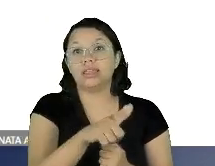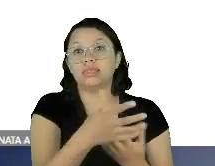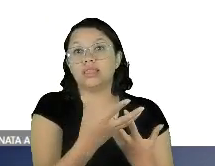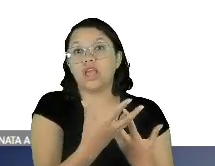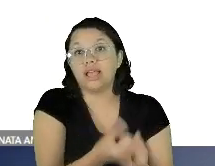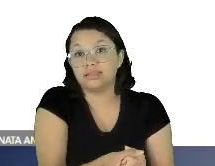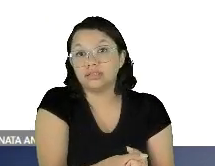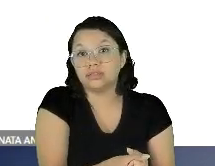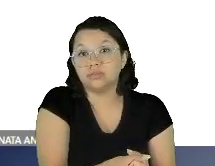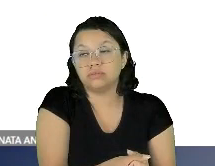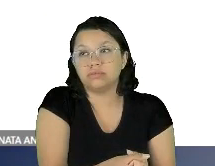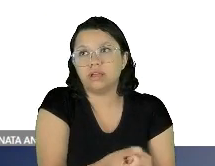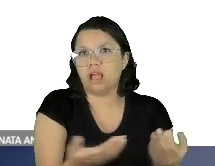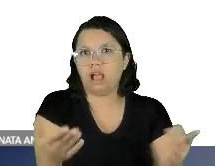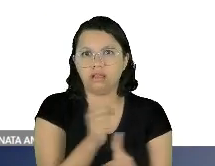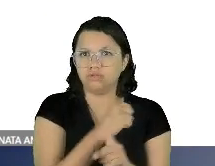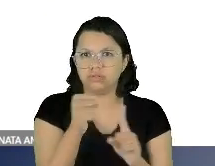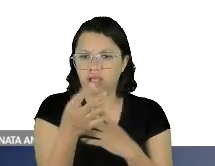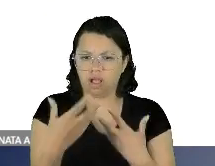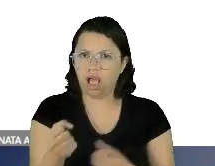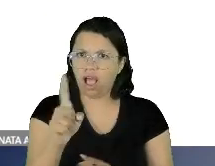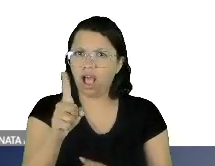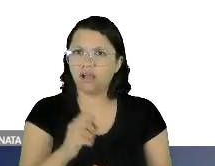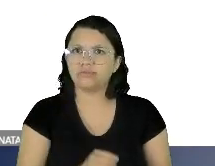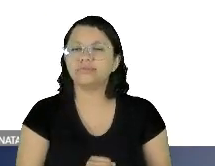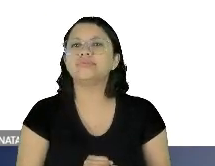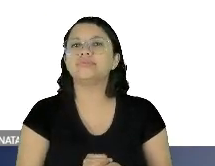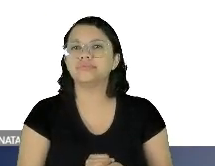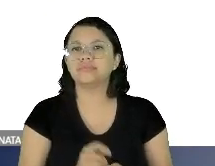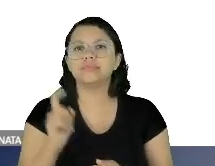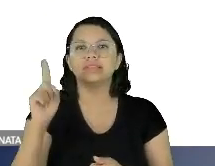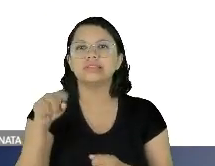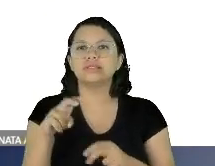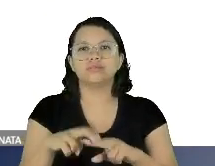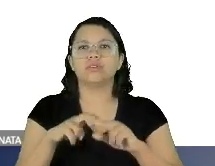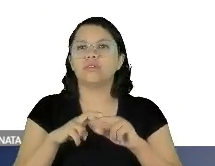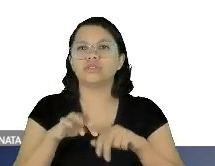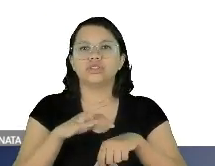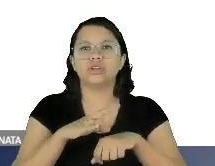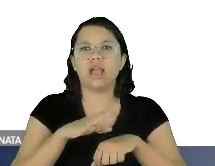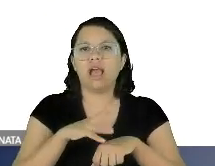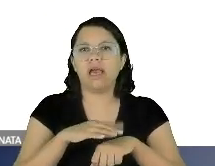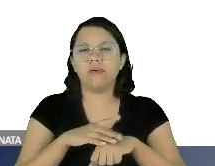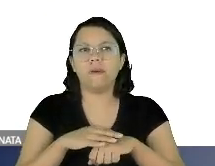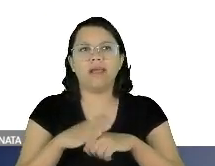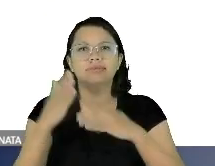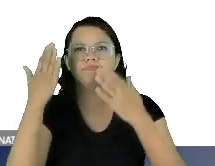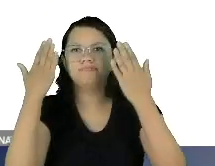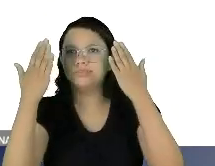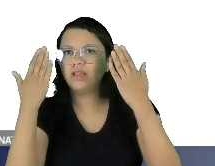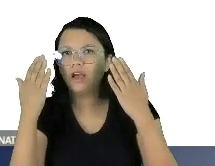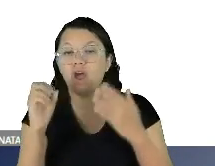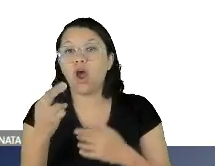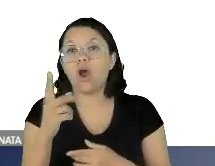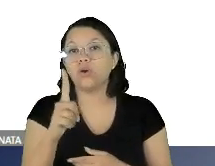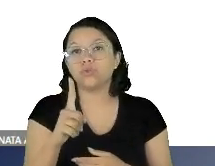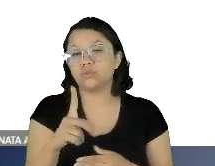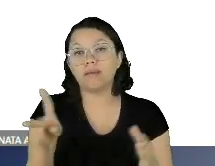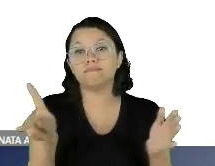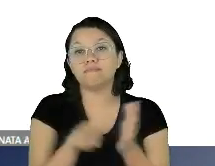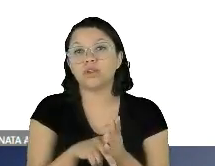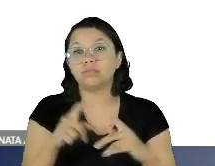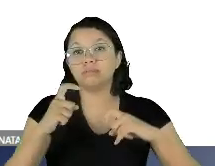aceitável pela sociedade. Seja essa atitude fruto de doença mental ou não. A própria